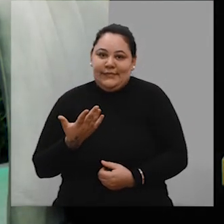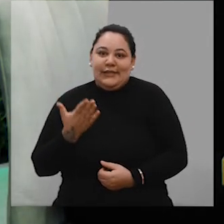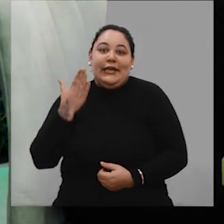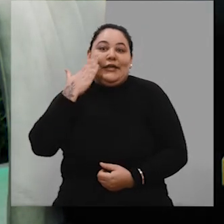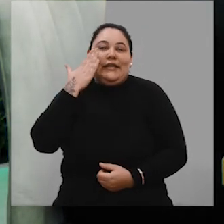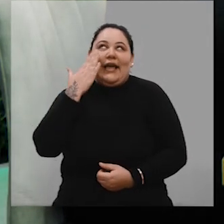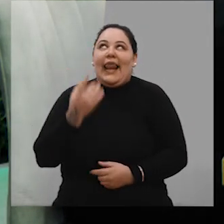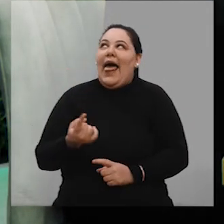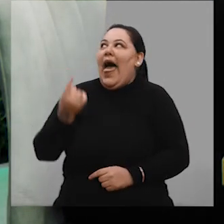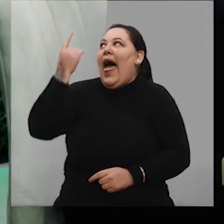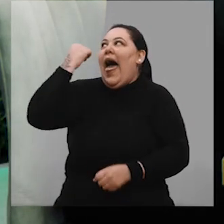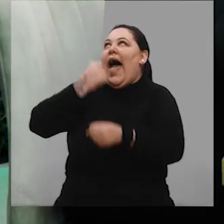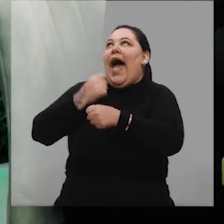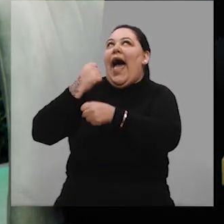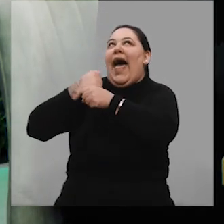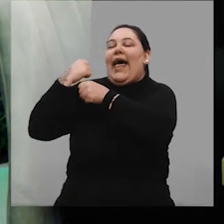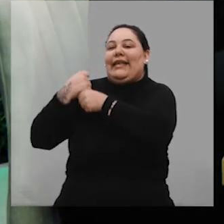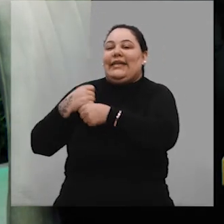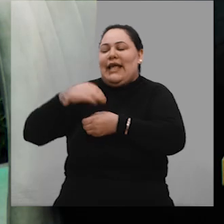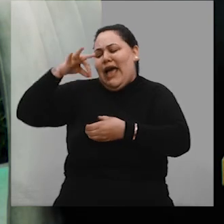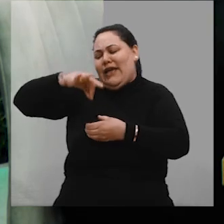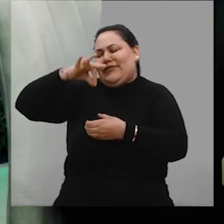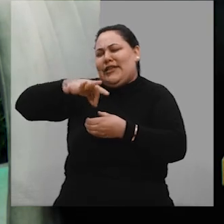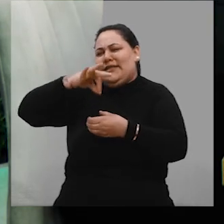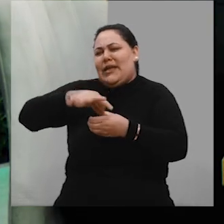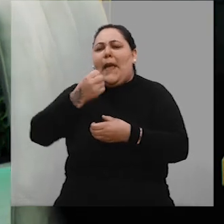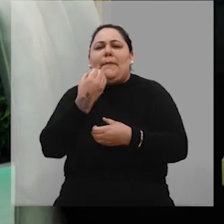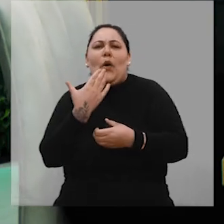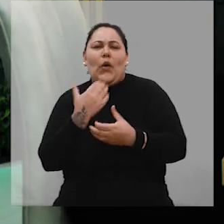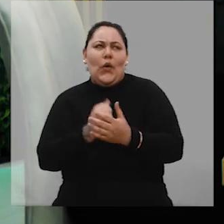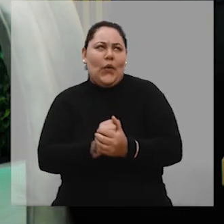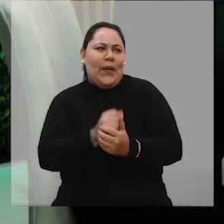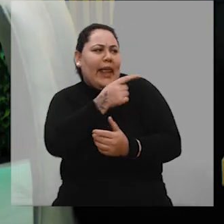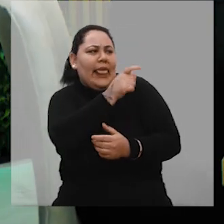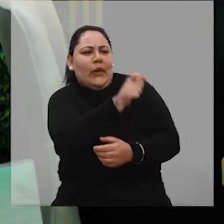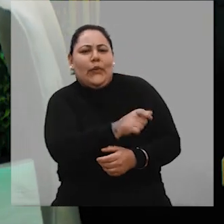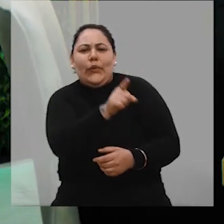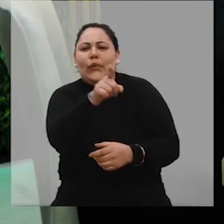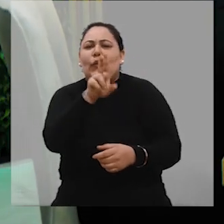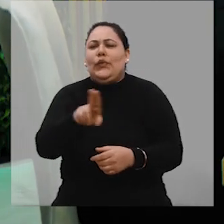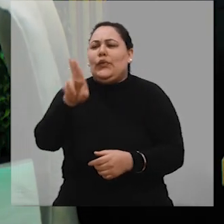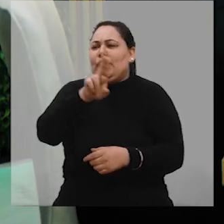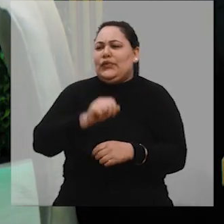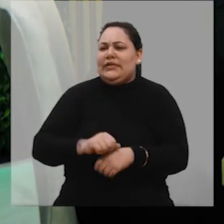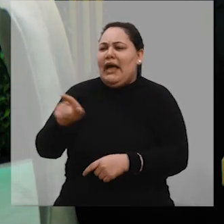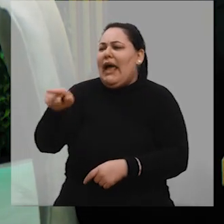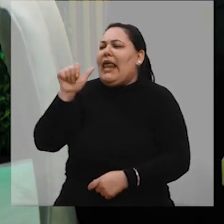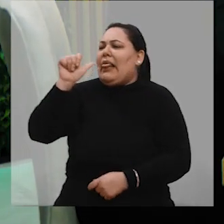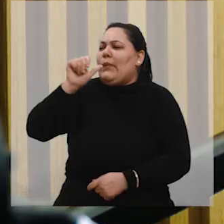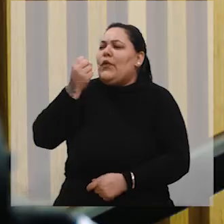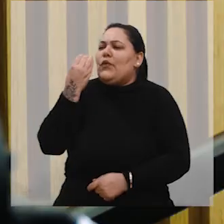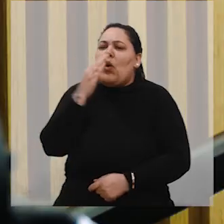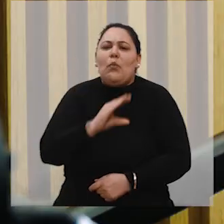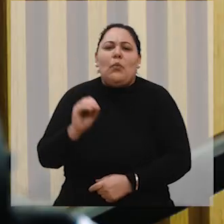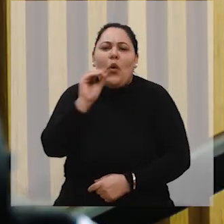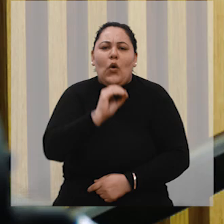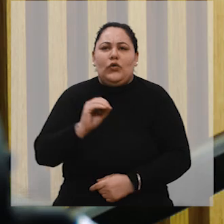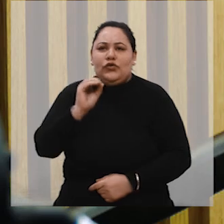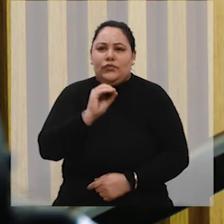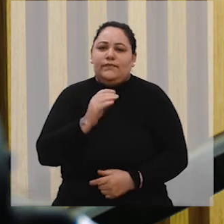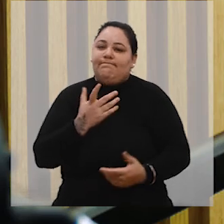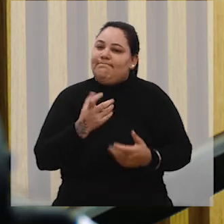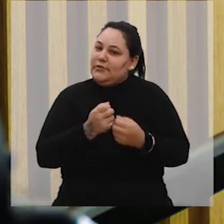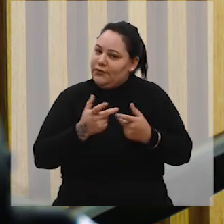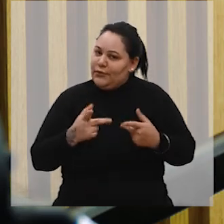lá a mãe uma vez dizia que o chá o vizinho usa, o Beltrano usa, fulaninho tomou e ficou ótimo, esse é ótimo para